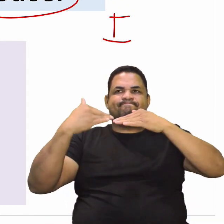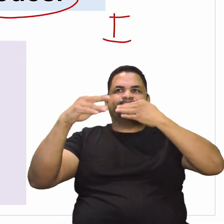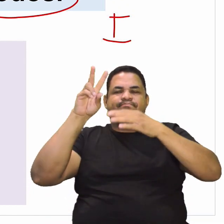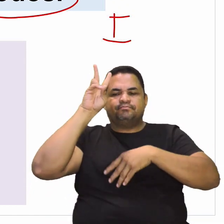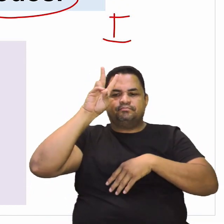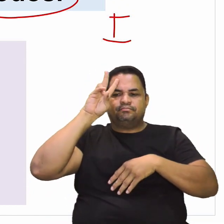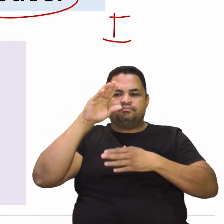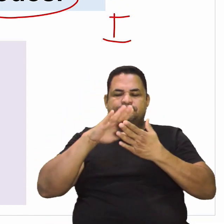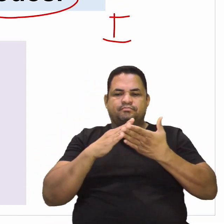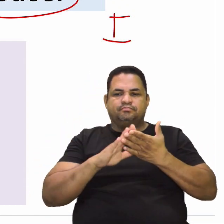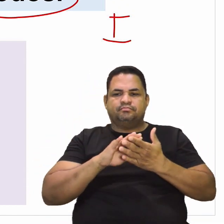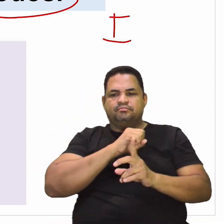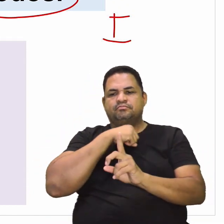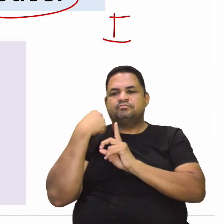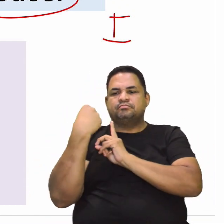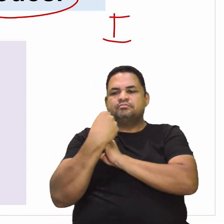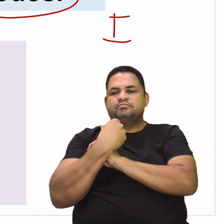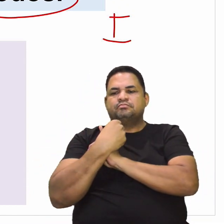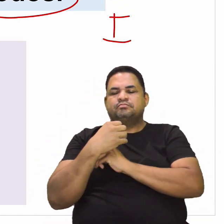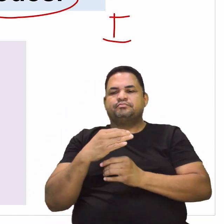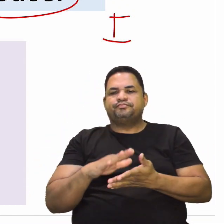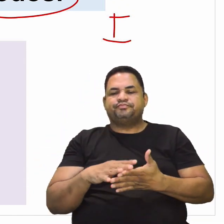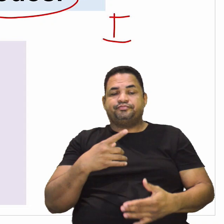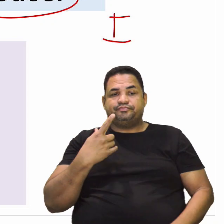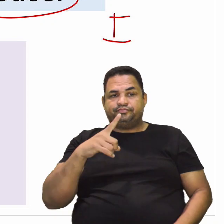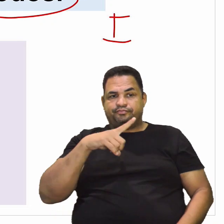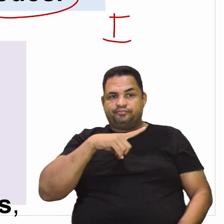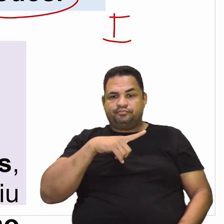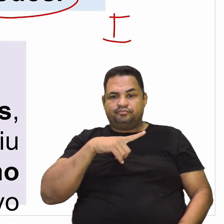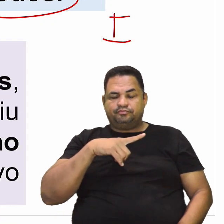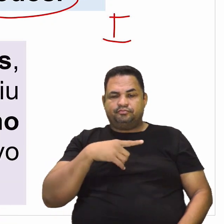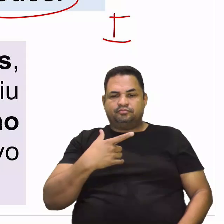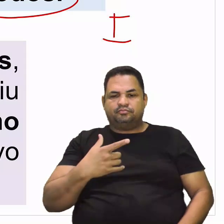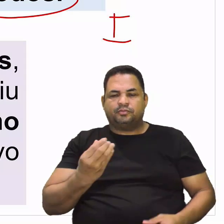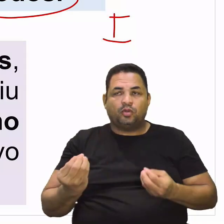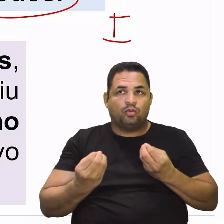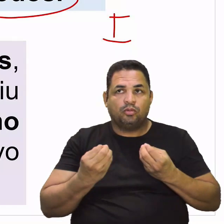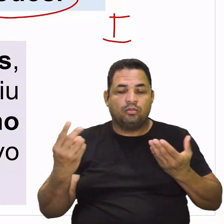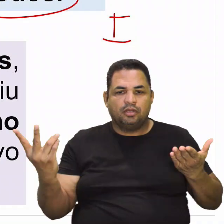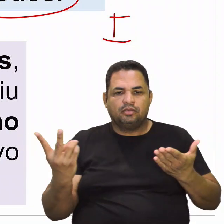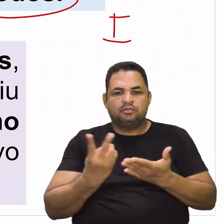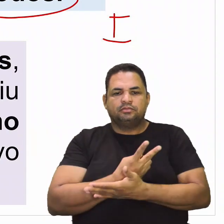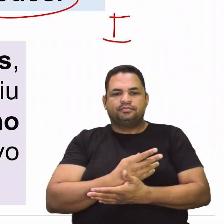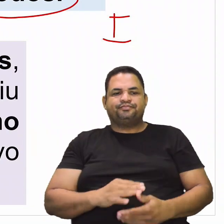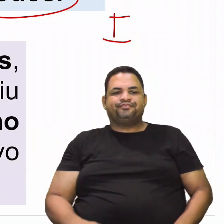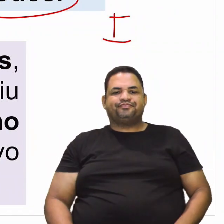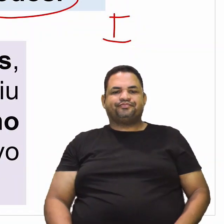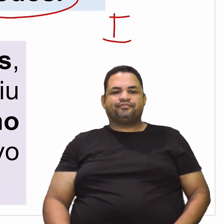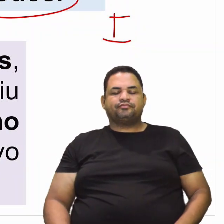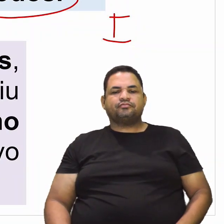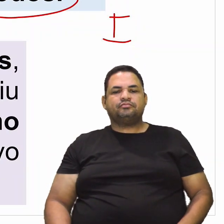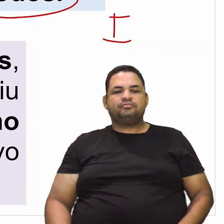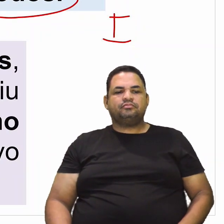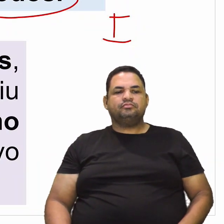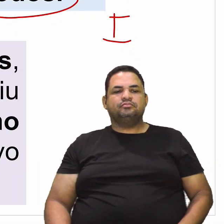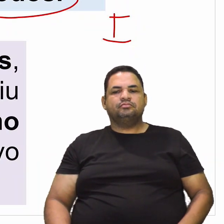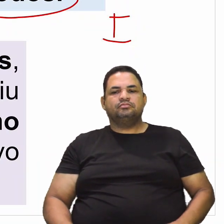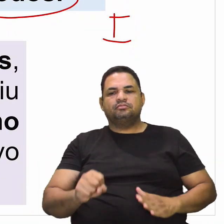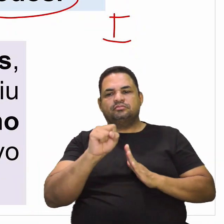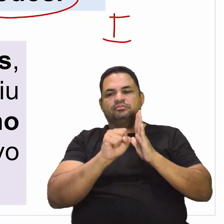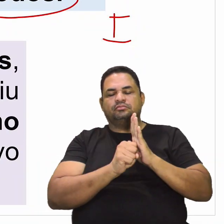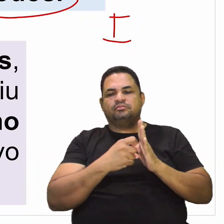história, das sociedades, você vai ter povo que irá se destacar. E agora, nesse momento, no século I, nós